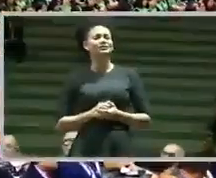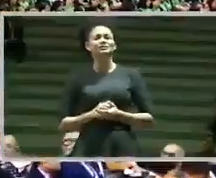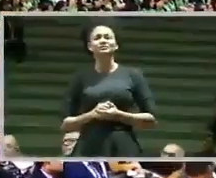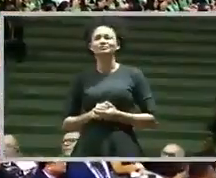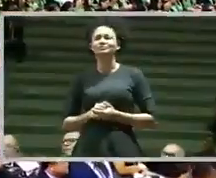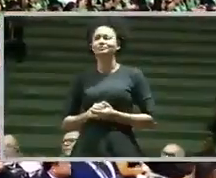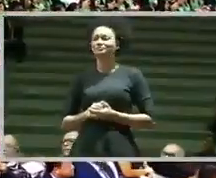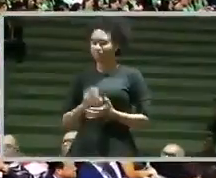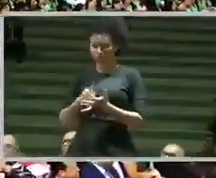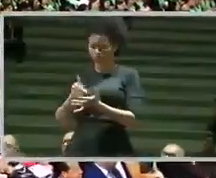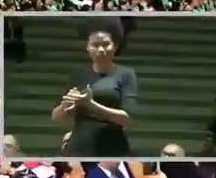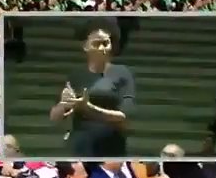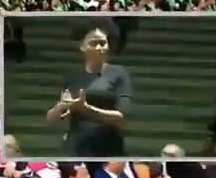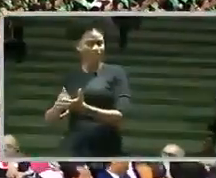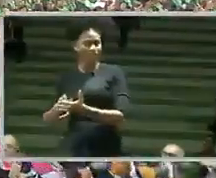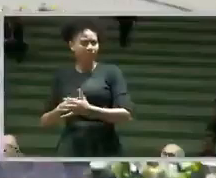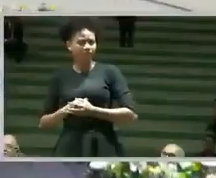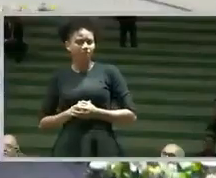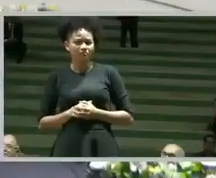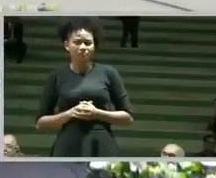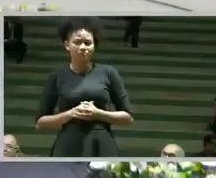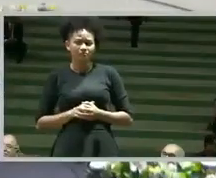Quer ver que é verdade?